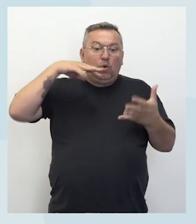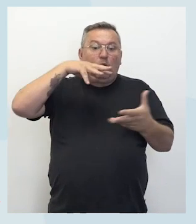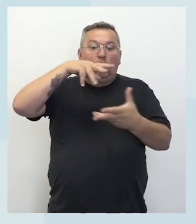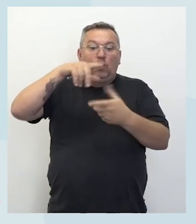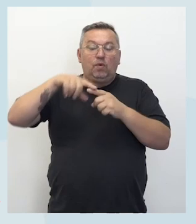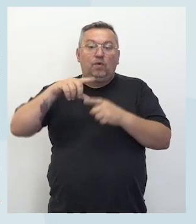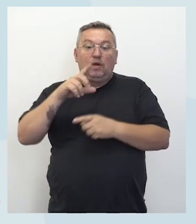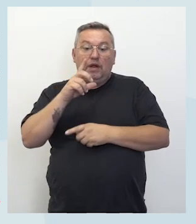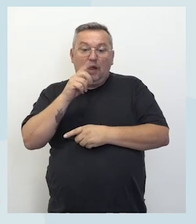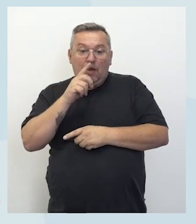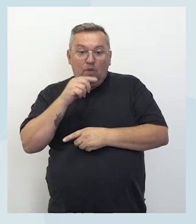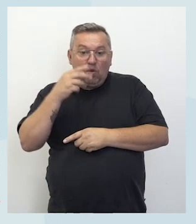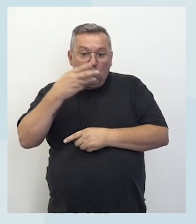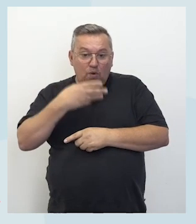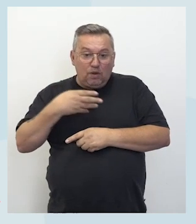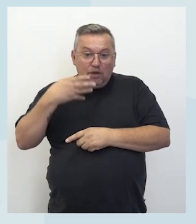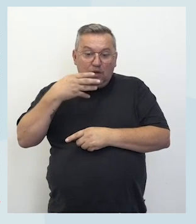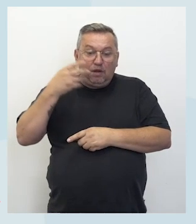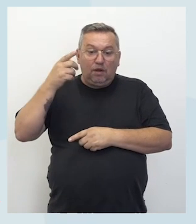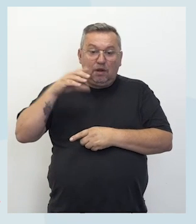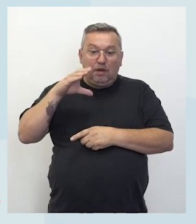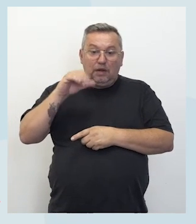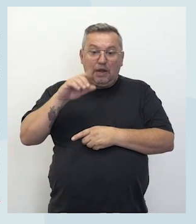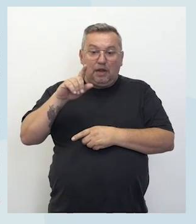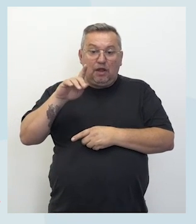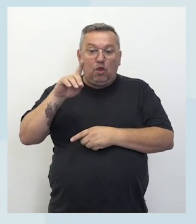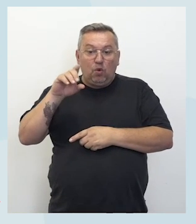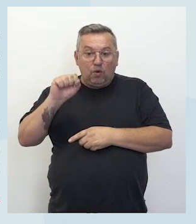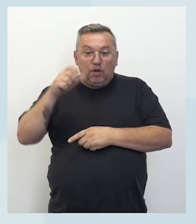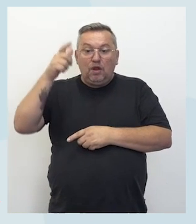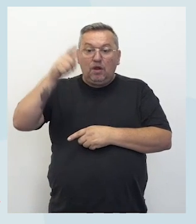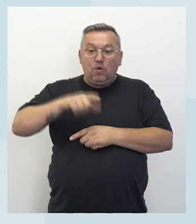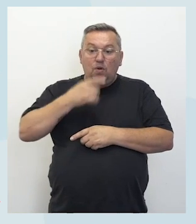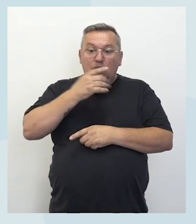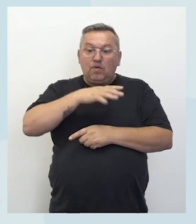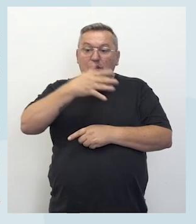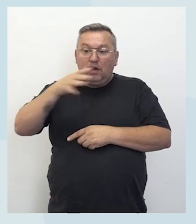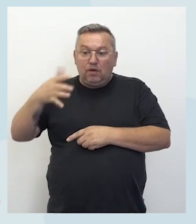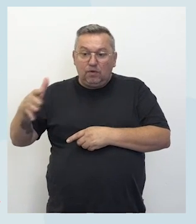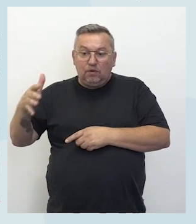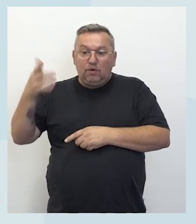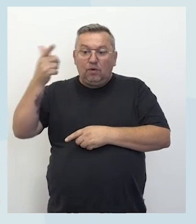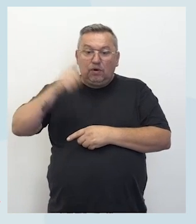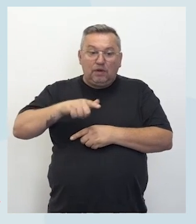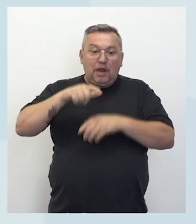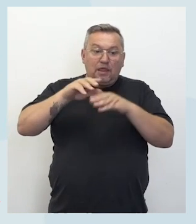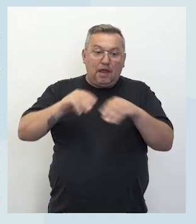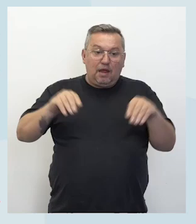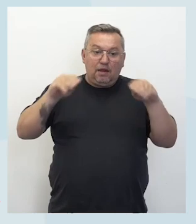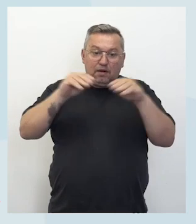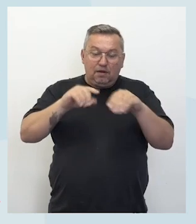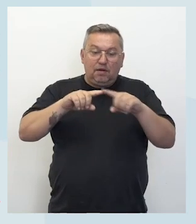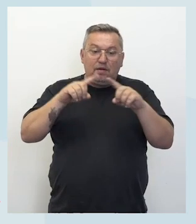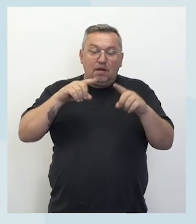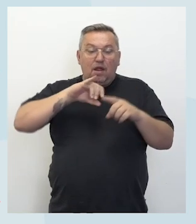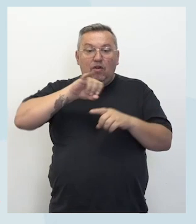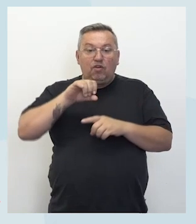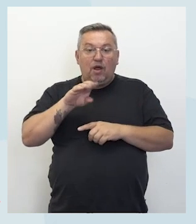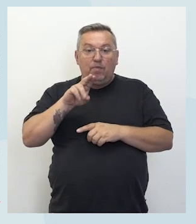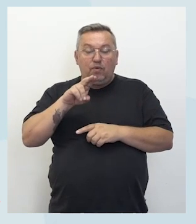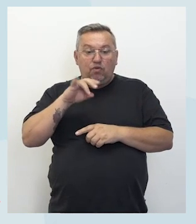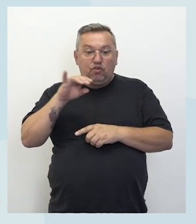mundo. Algumas vivem em águas doces, cágados, outras nos oceanos e outras na terra, que são